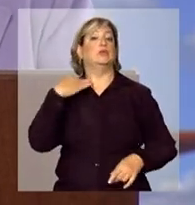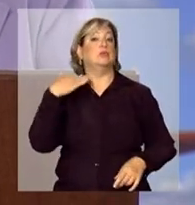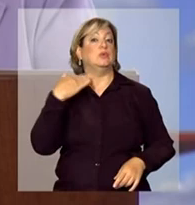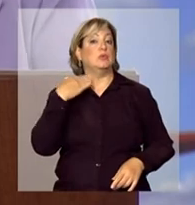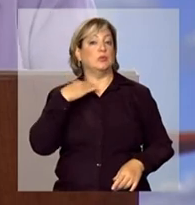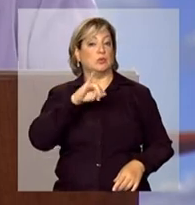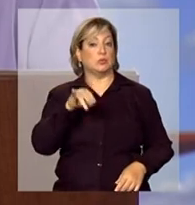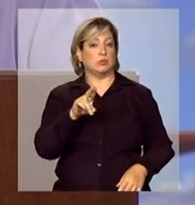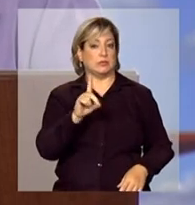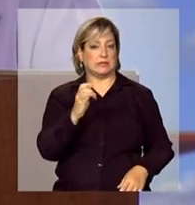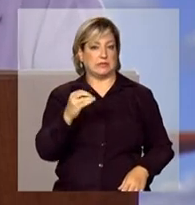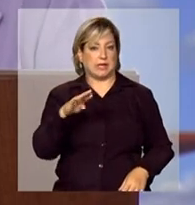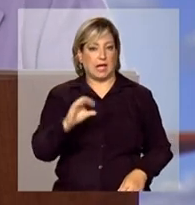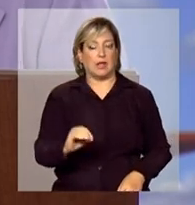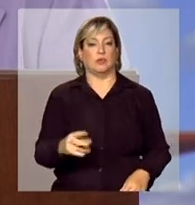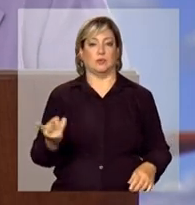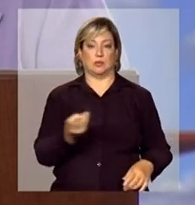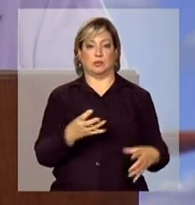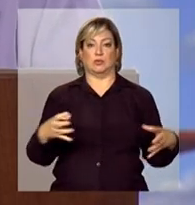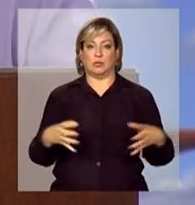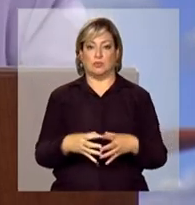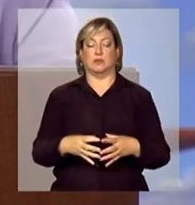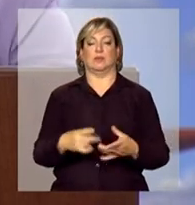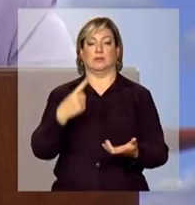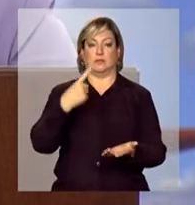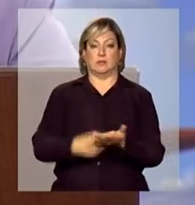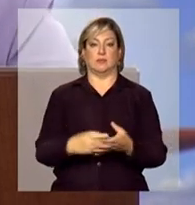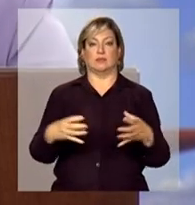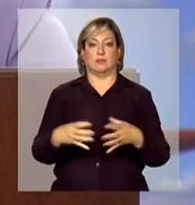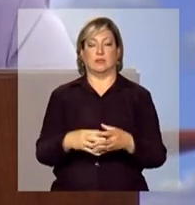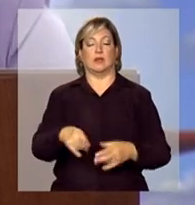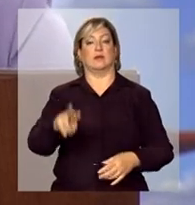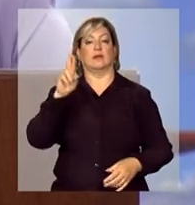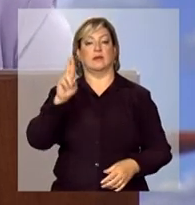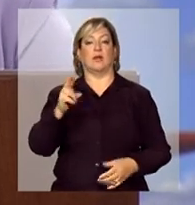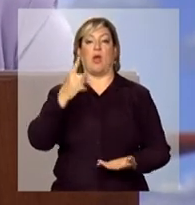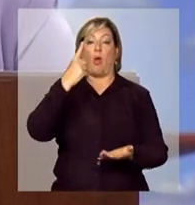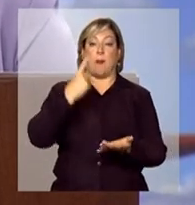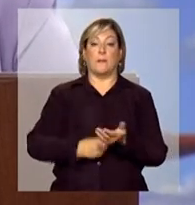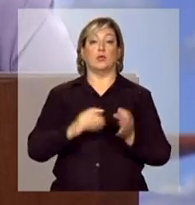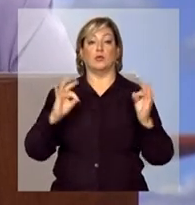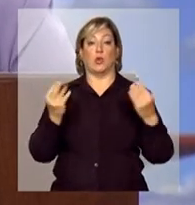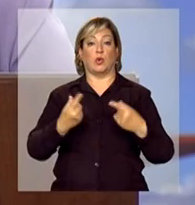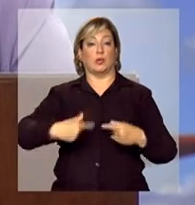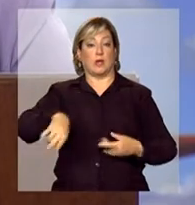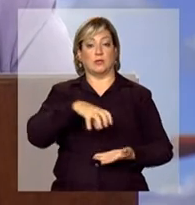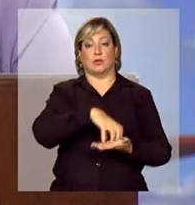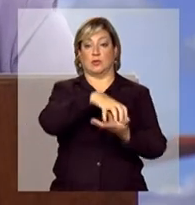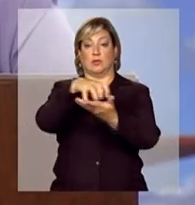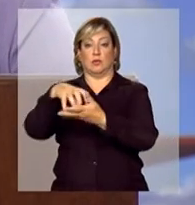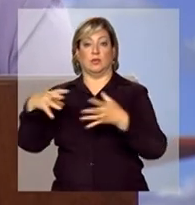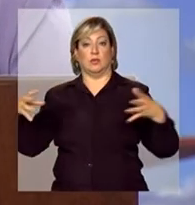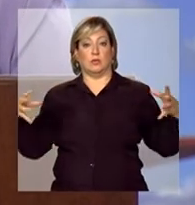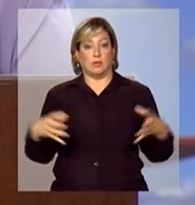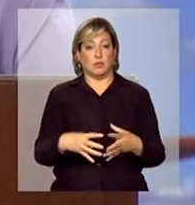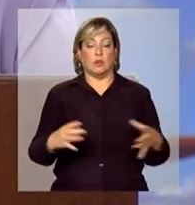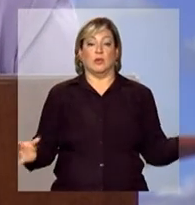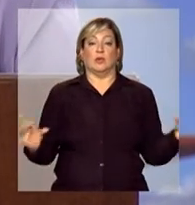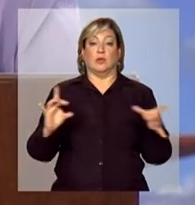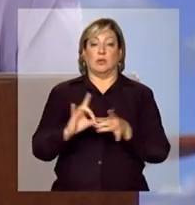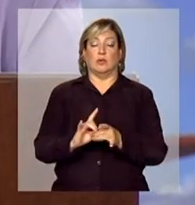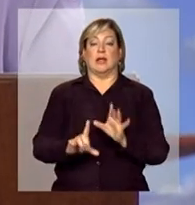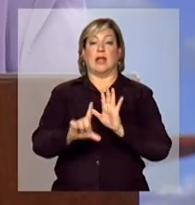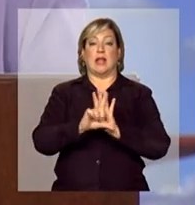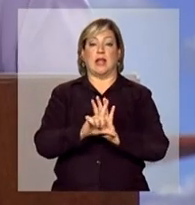representa o envolvimento e o compromisso de todas estas instituições com a implementação